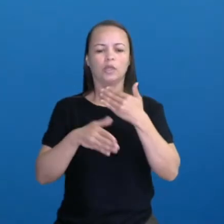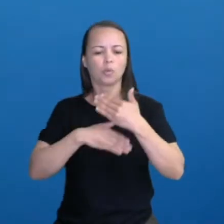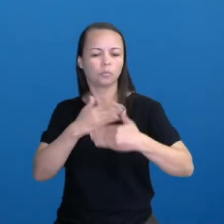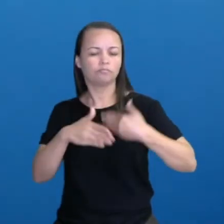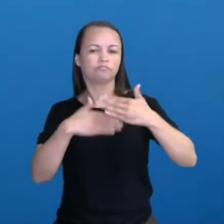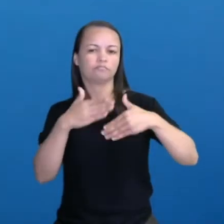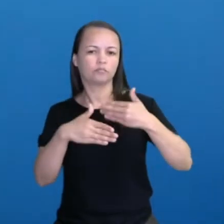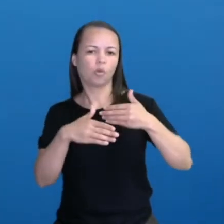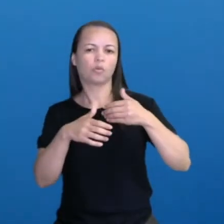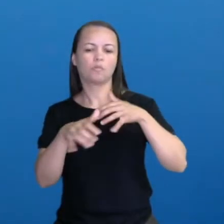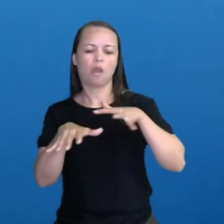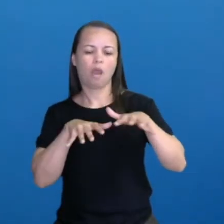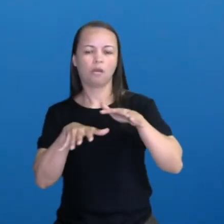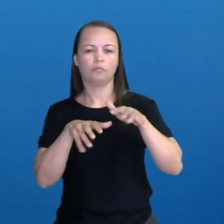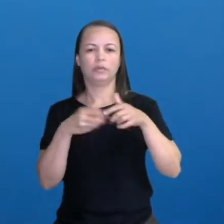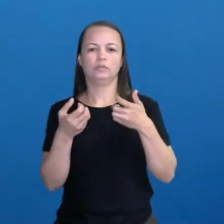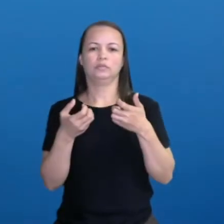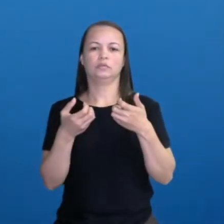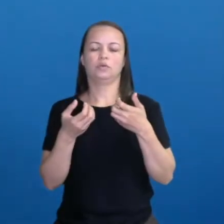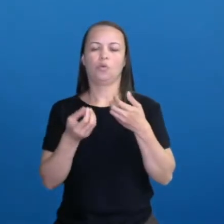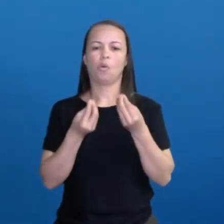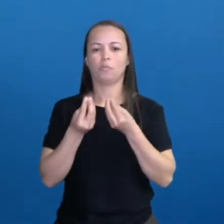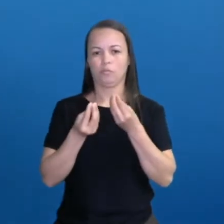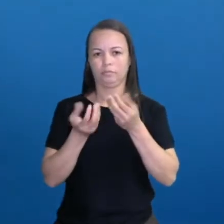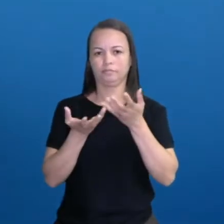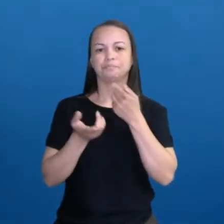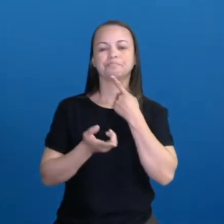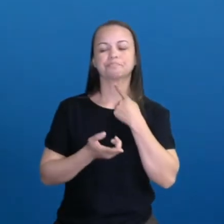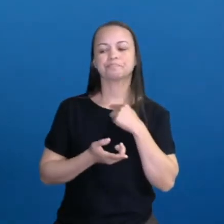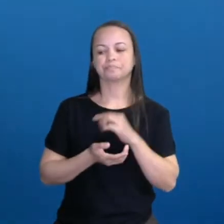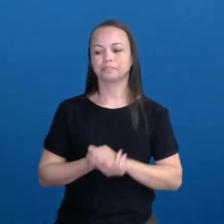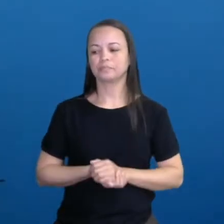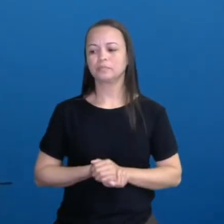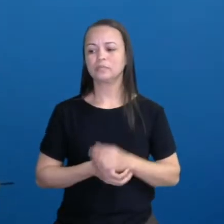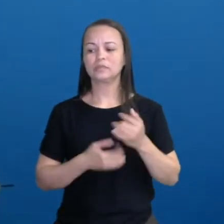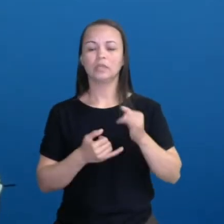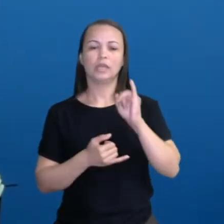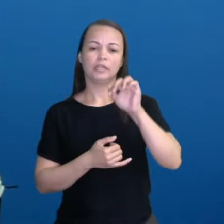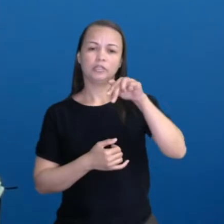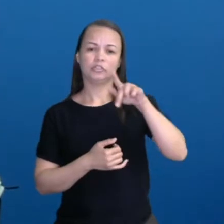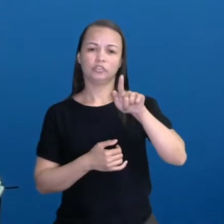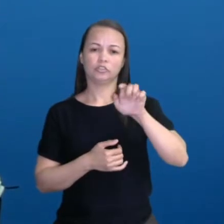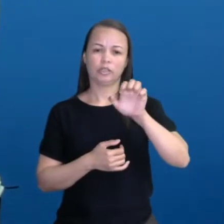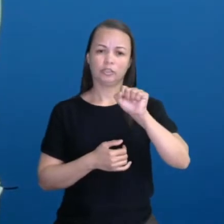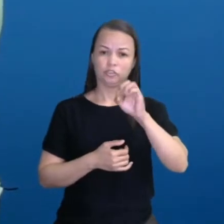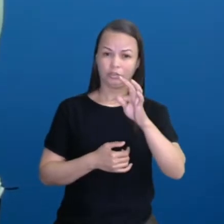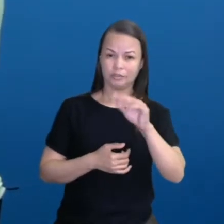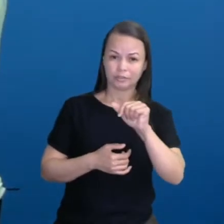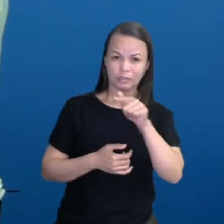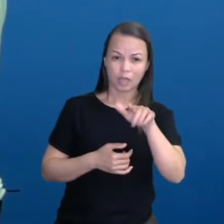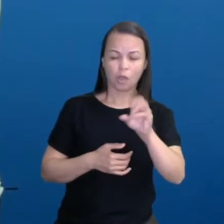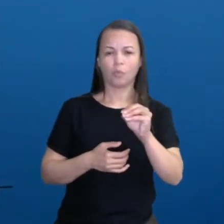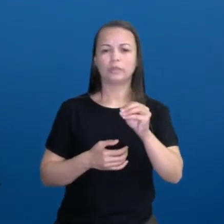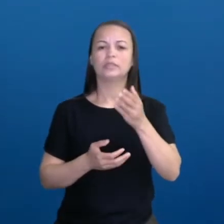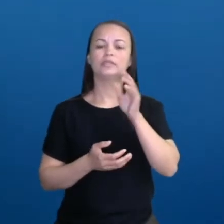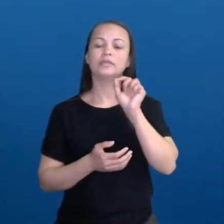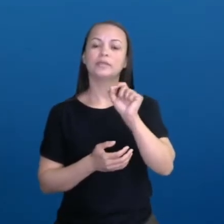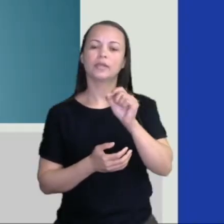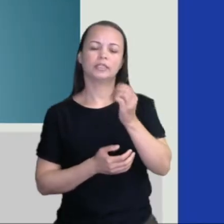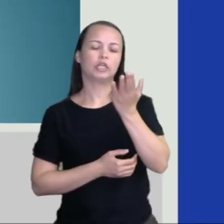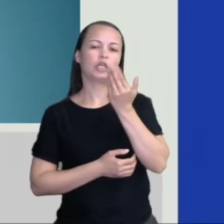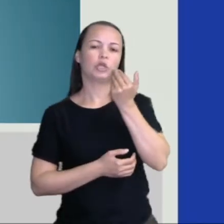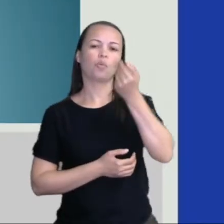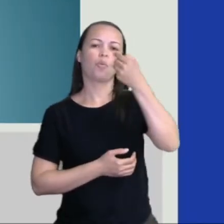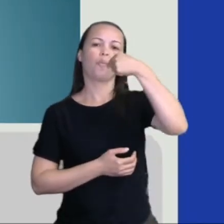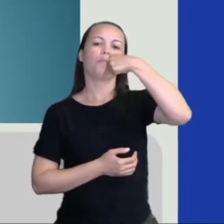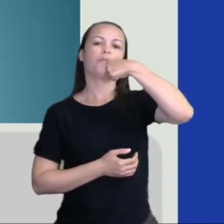esse movimento se materialize como a gente deseja. E o que seria essa ingestão? Seria a ação ou efeito de ingerir. Aí entra